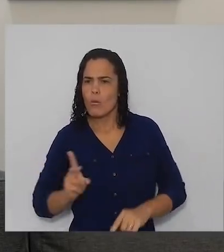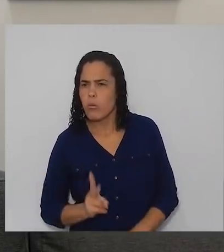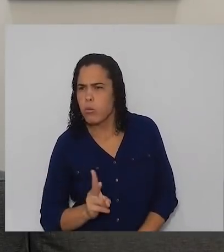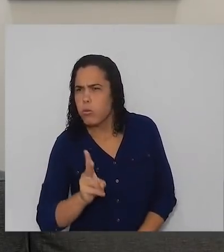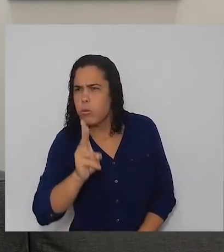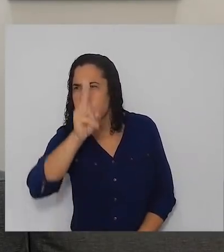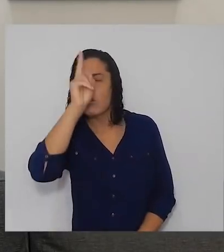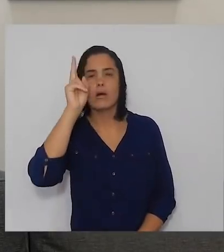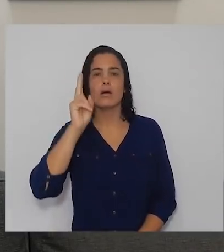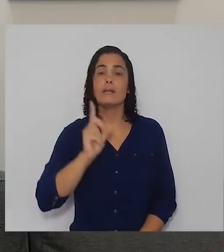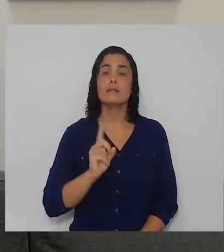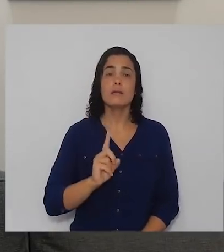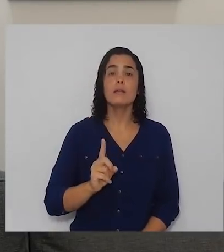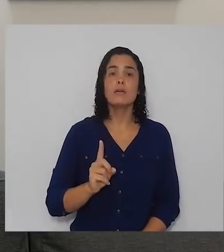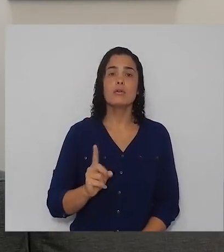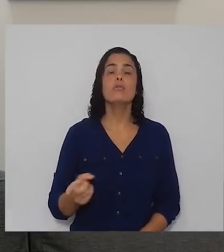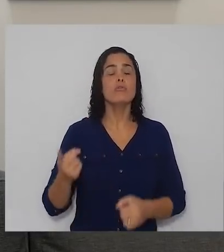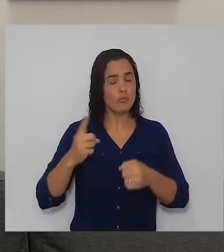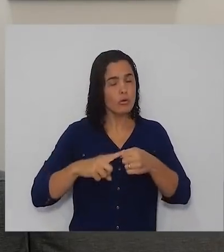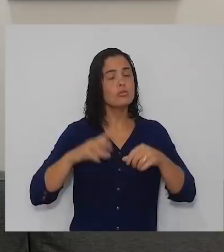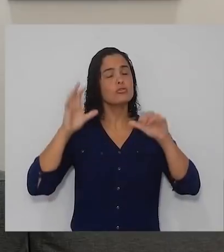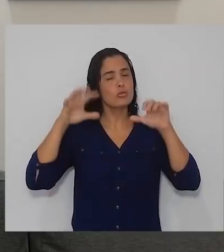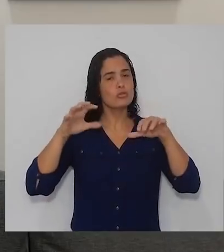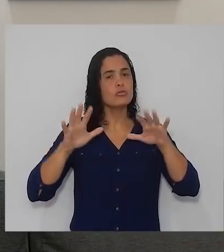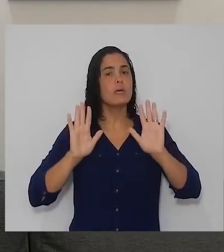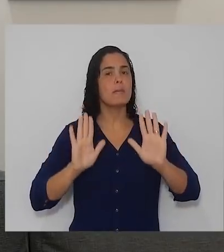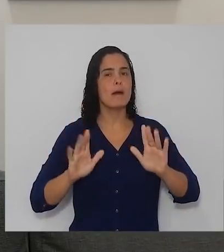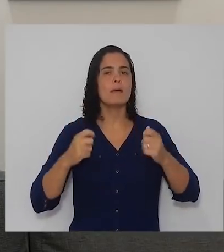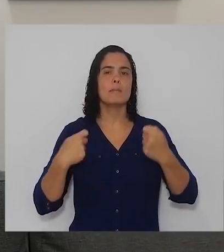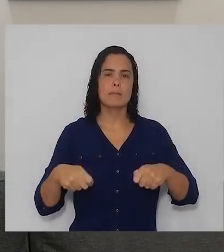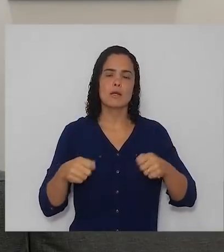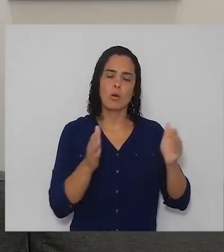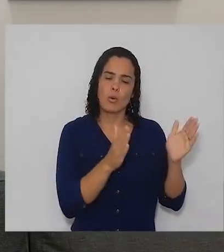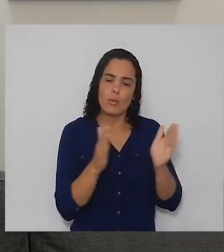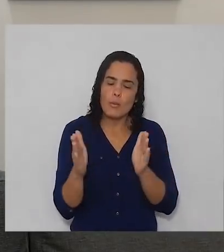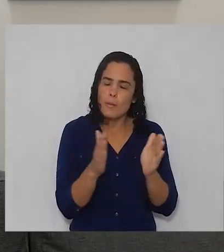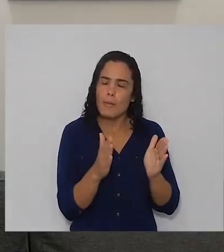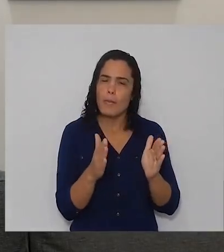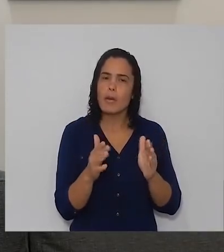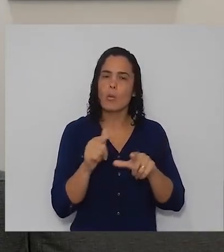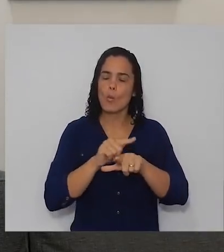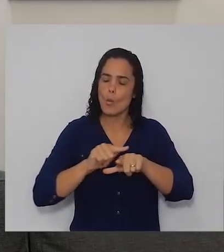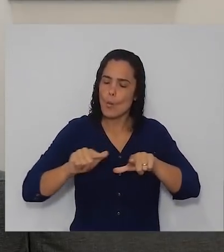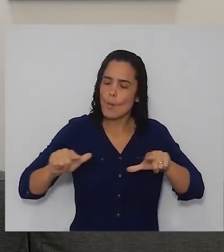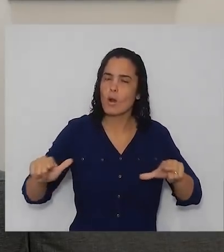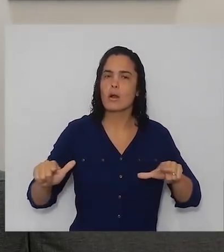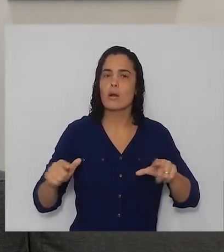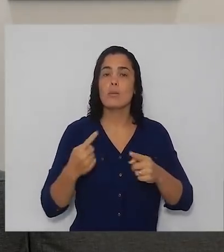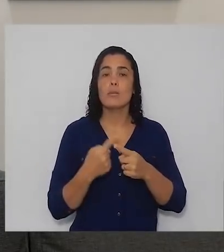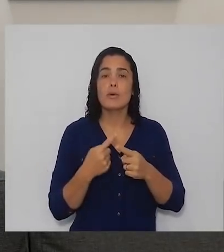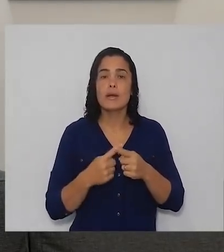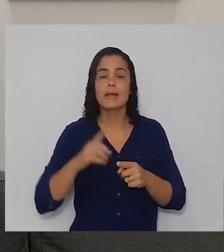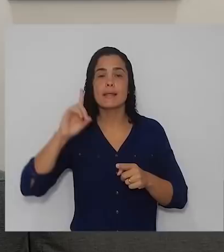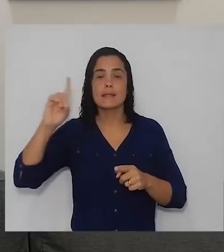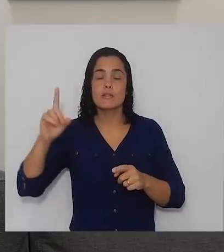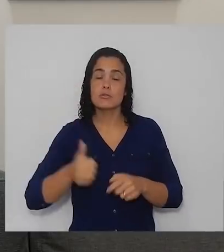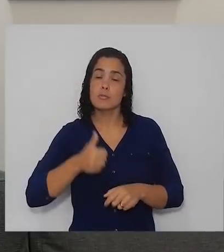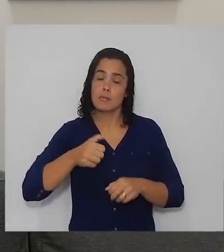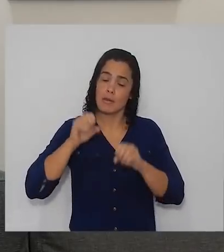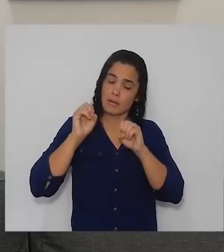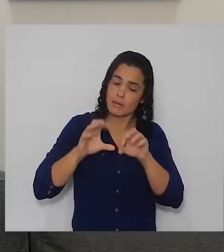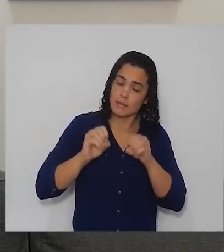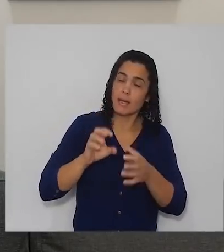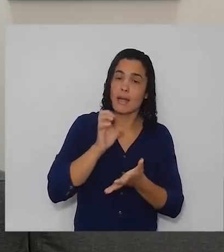Houve o dia em que voltou a chover. Mas este era um tempo de seca para que Deus pudesse ensinar,